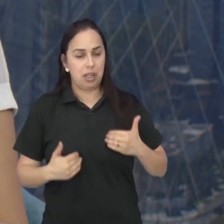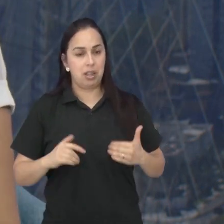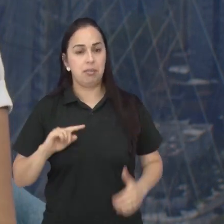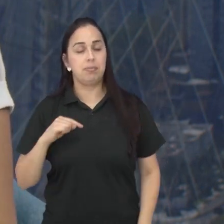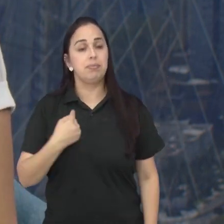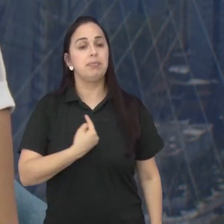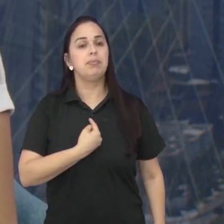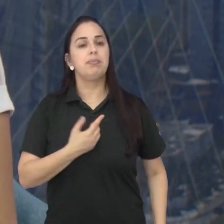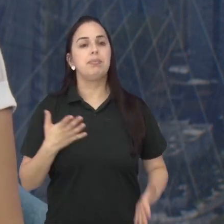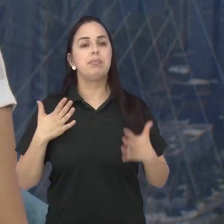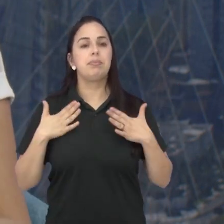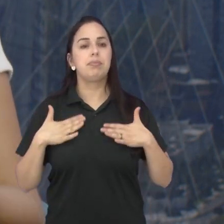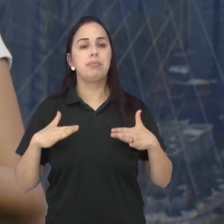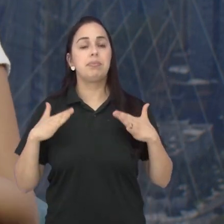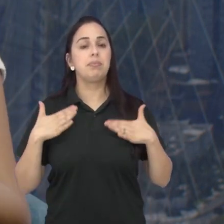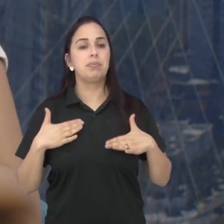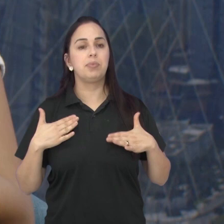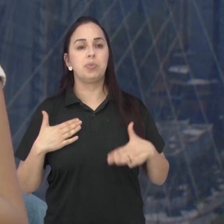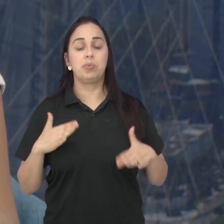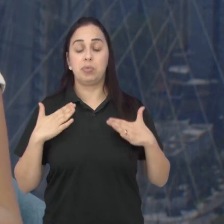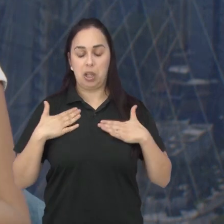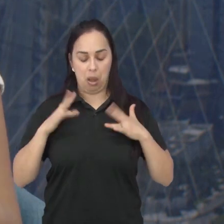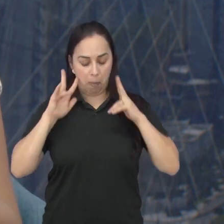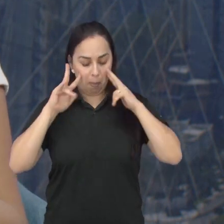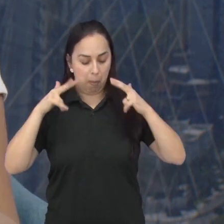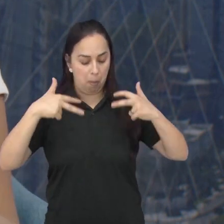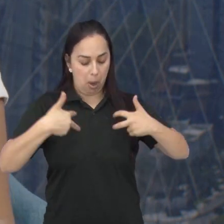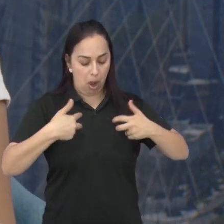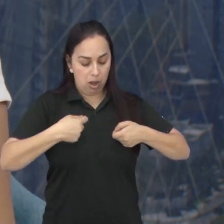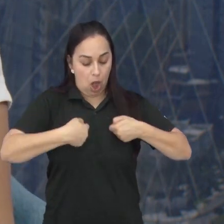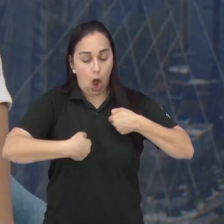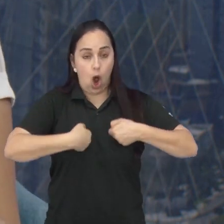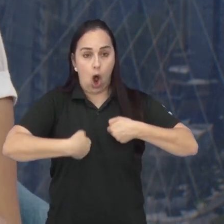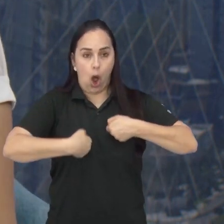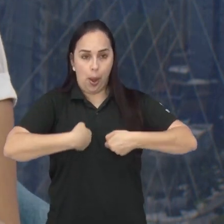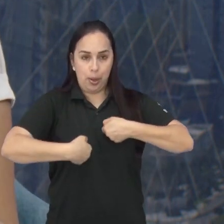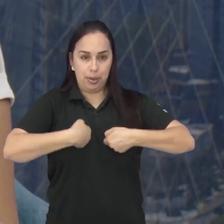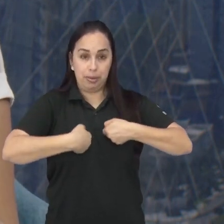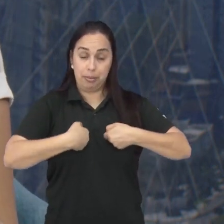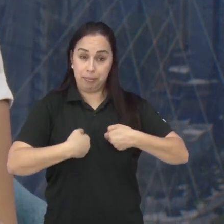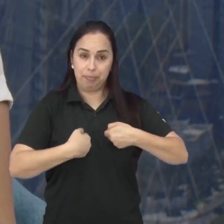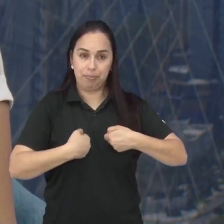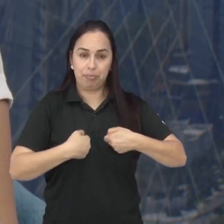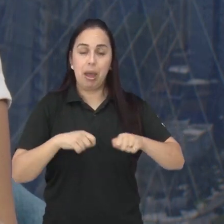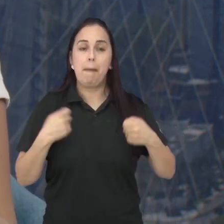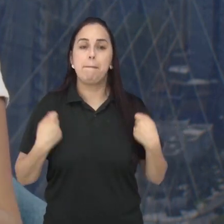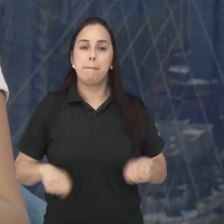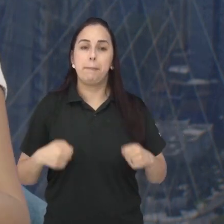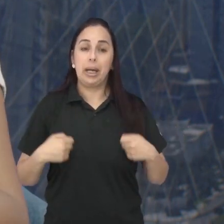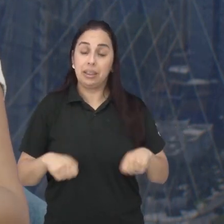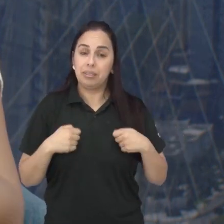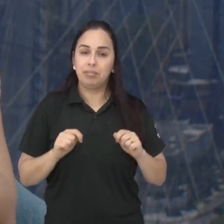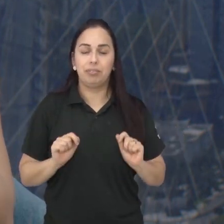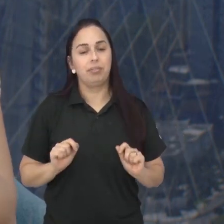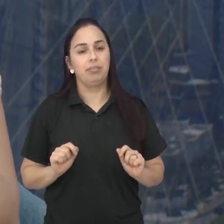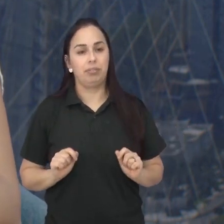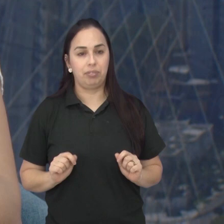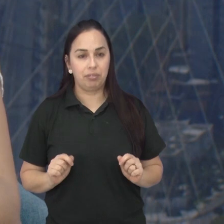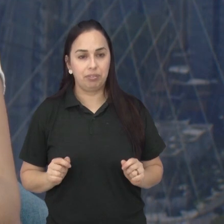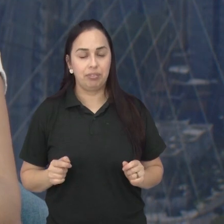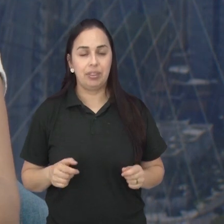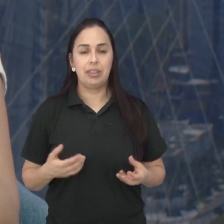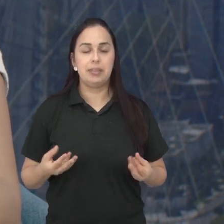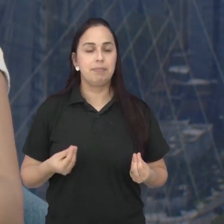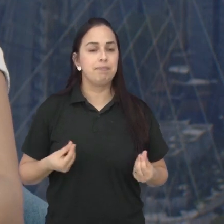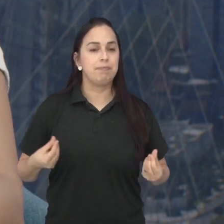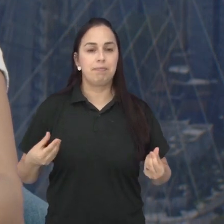que eu mantenha aquela ordem anterior da dominação que a gente falava, né? Porque eu preciso, de alguma forma,